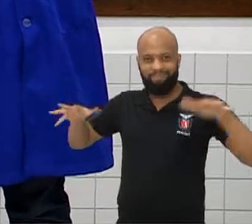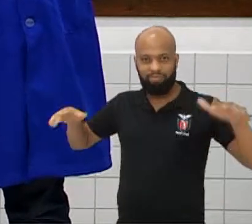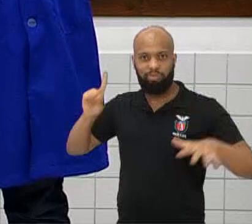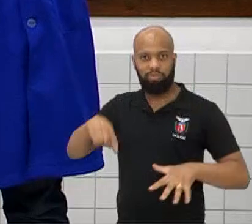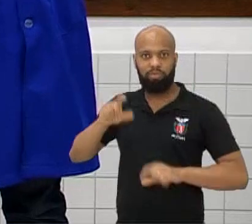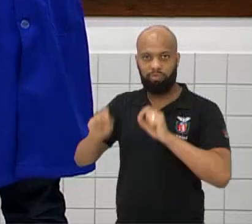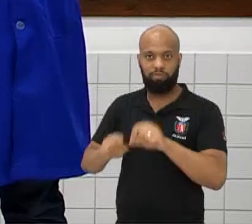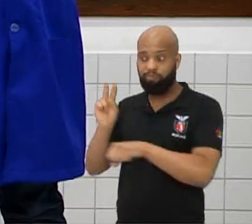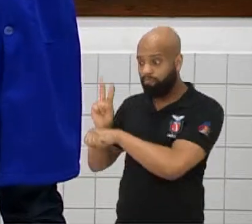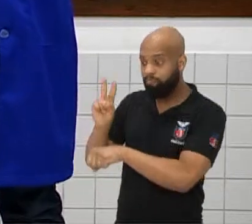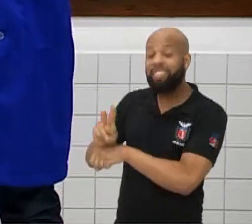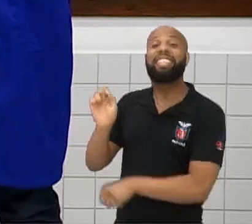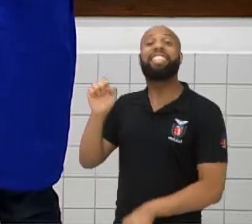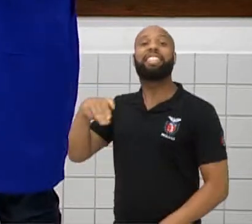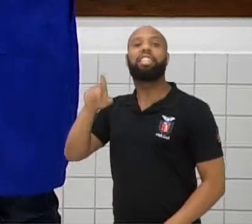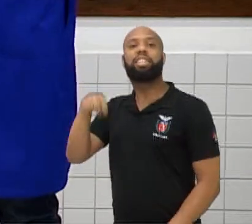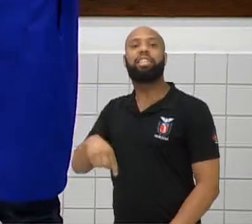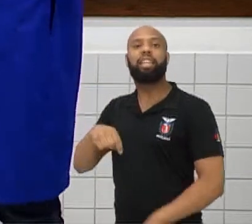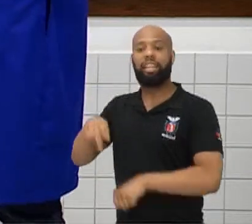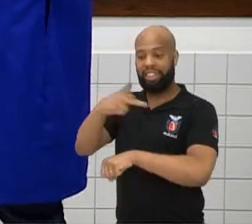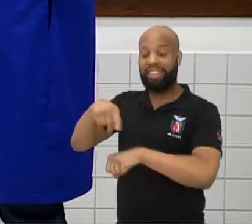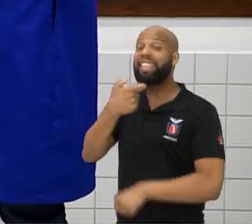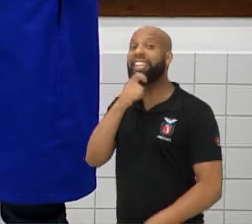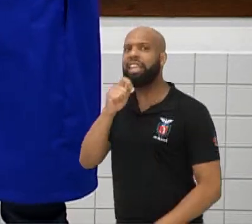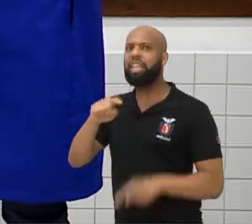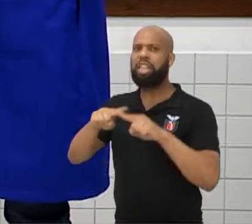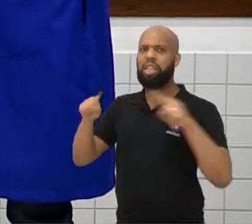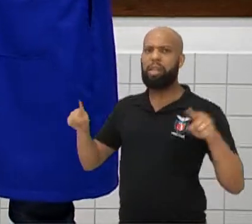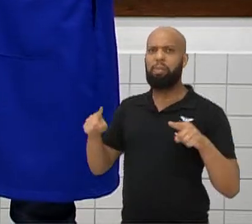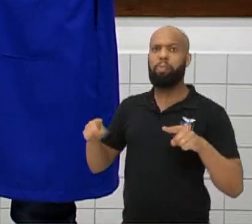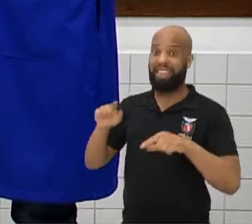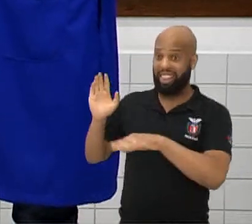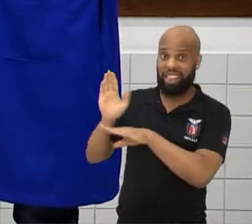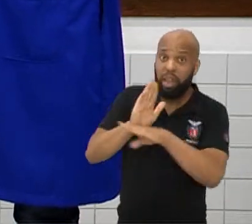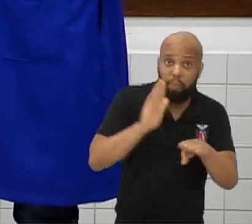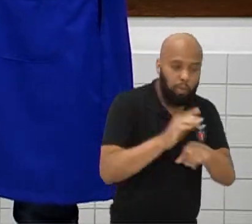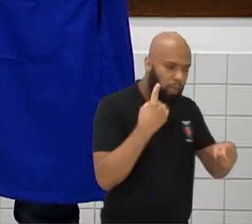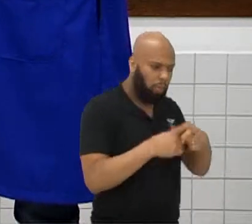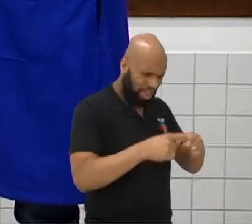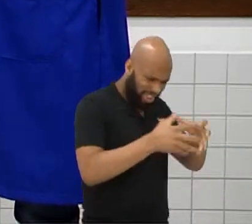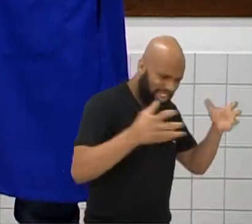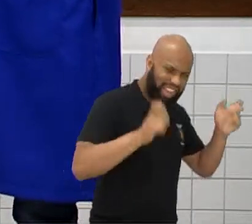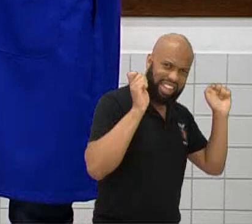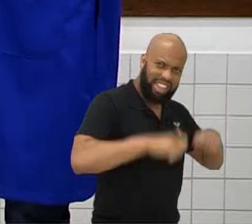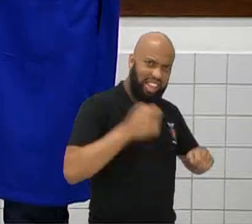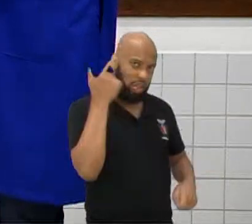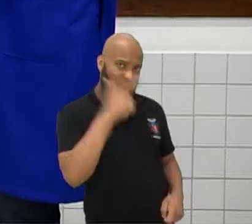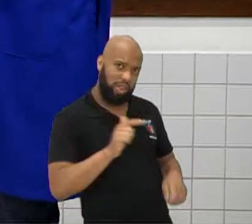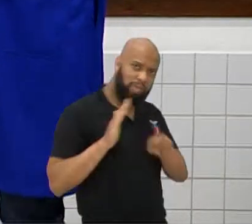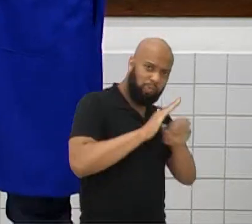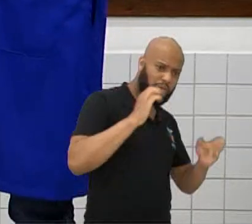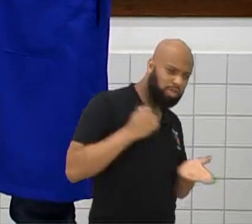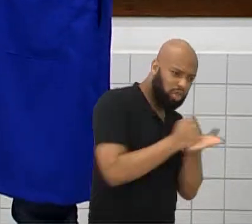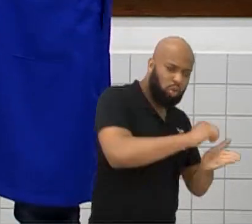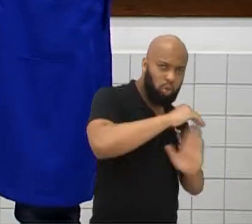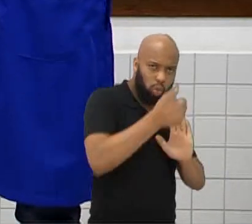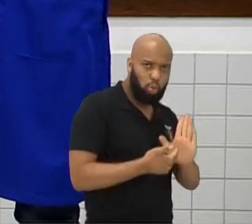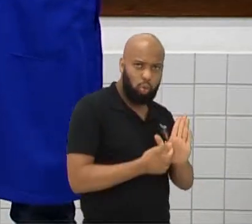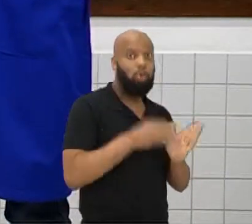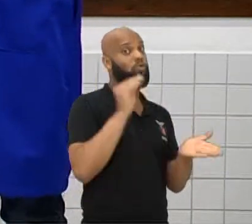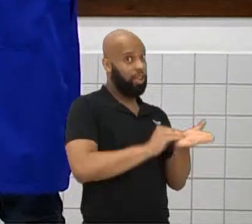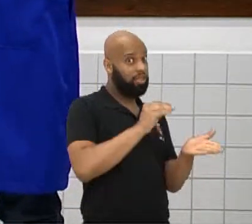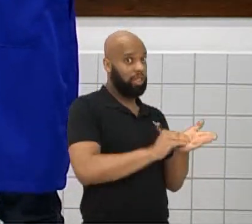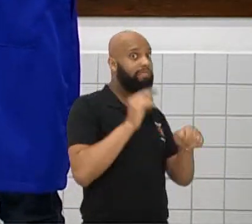auxiliada pela Marinha Inglesa, porque a Marinha Portuguesa não era grande o suficiente para transportar tudo o que precisava. E presta atenção na aula que depois o Rodrigo